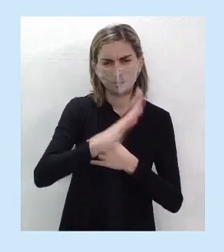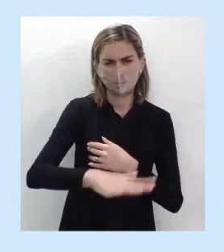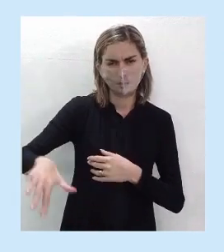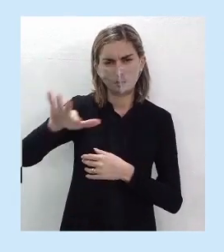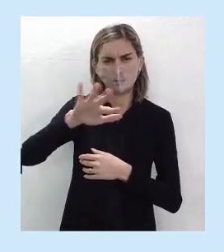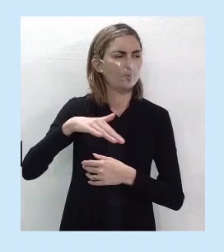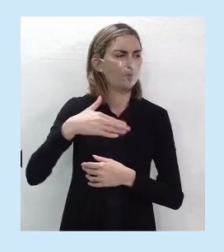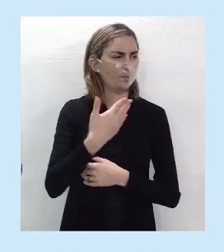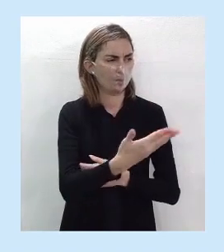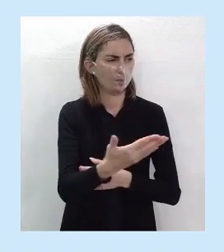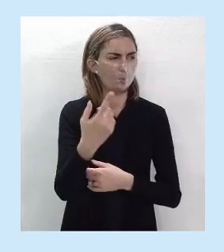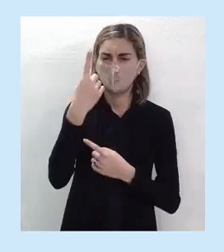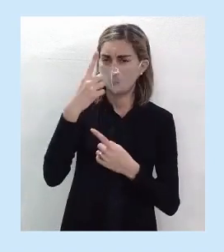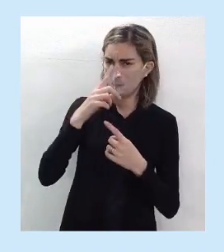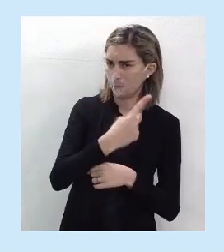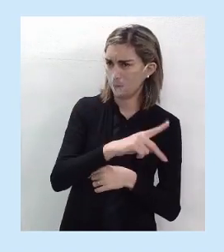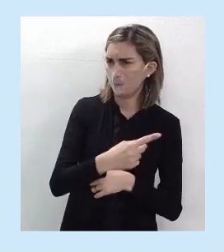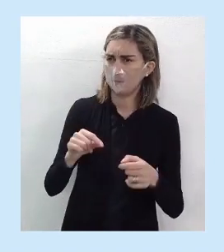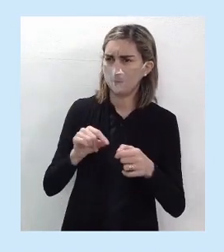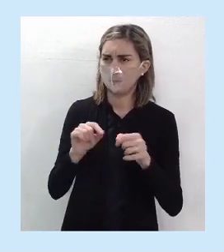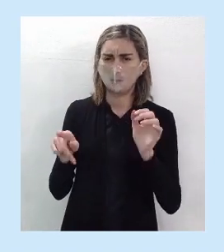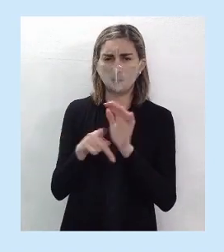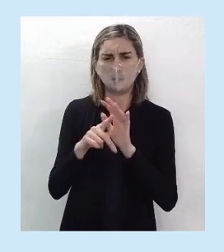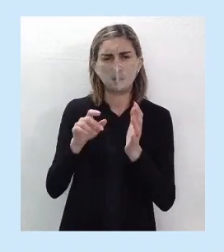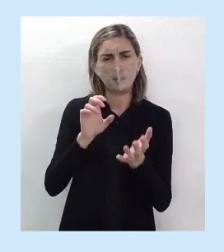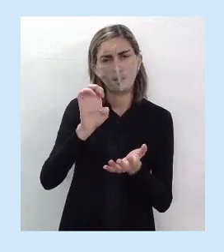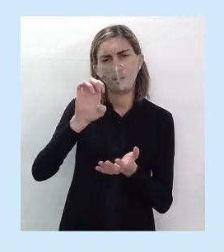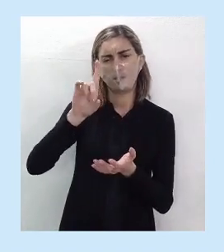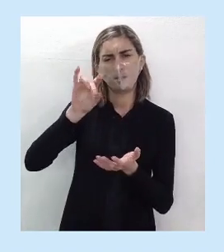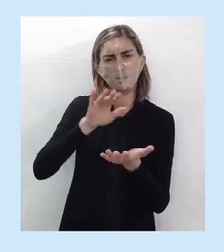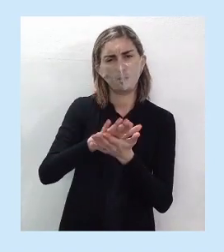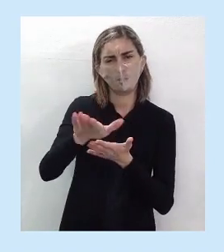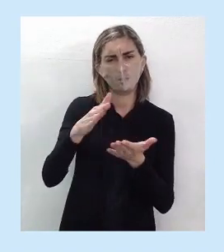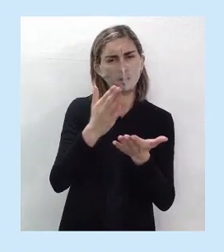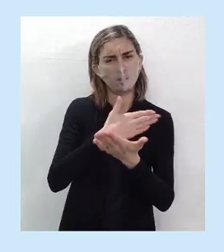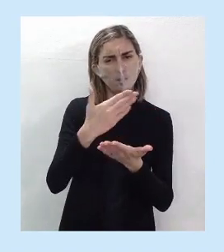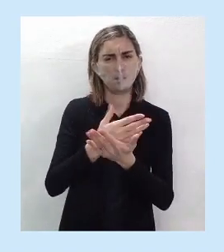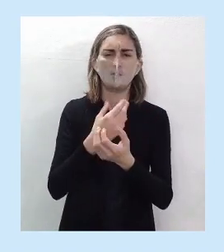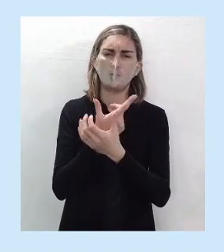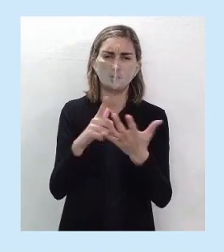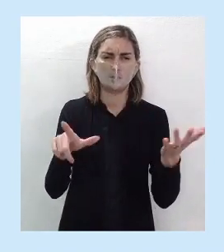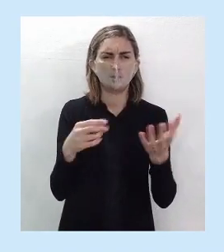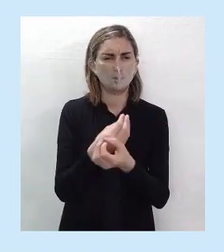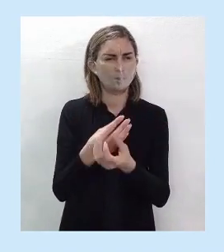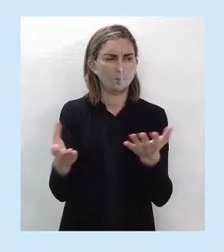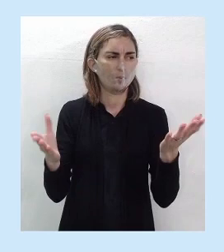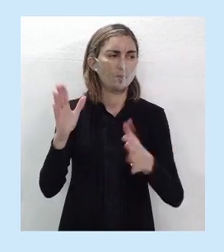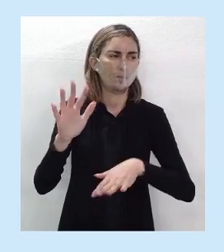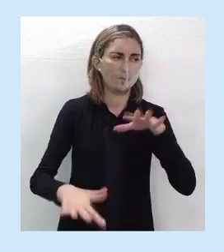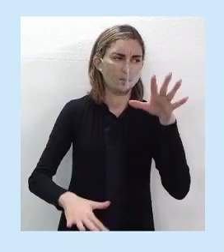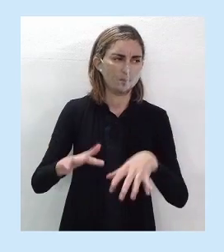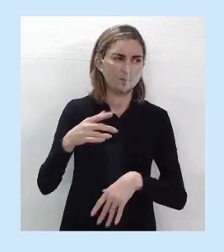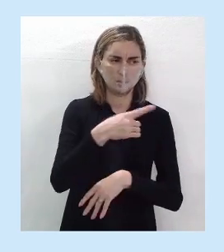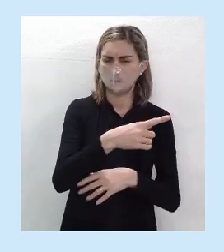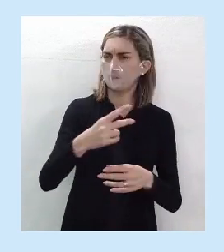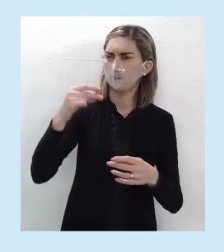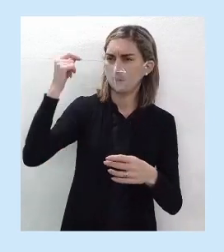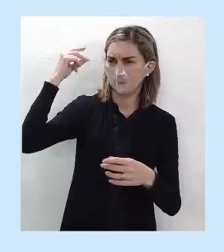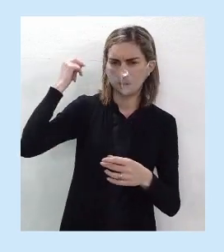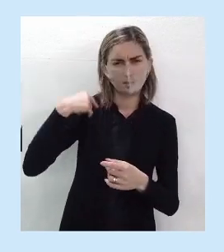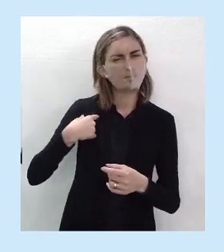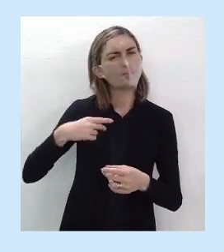pessoas e aí uma delas fazia parte de uma editora e ele conseguiu publicar. Então, às vezes, o